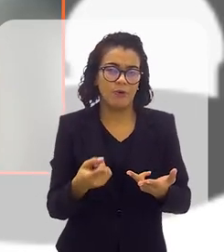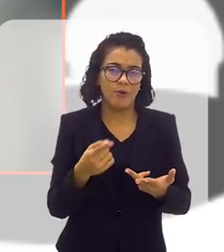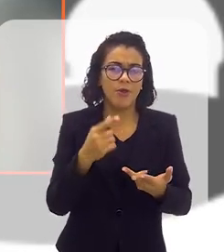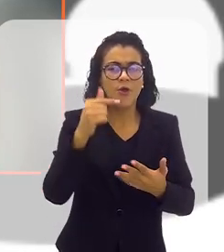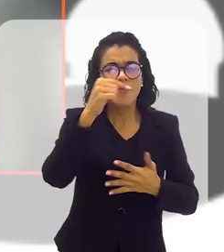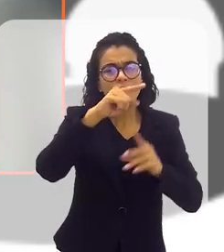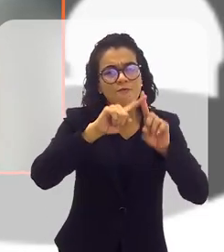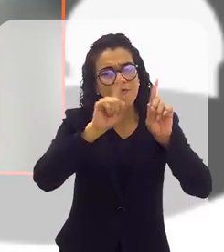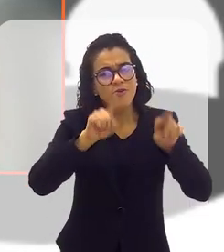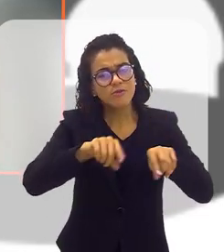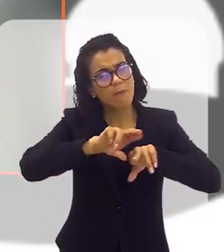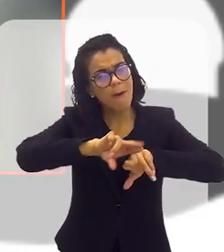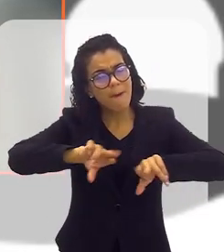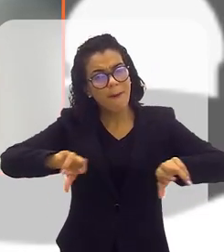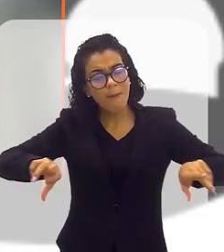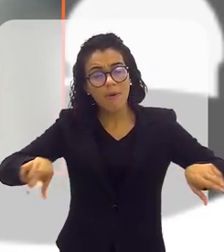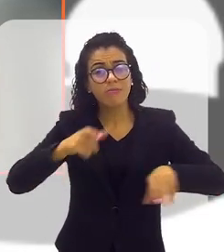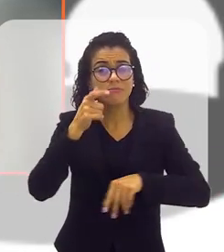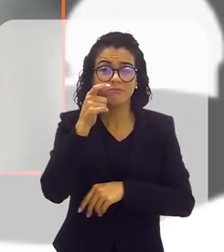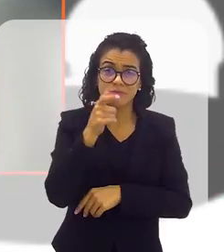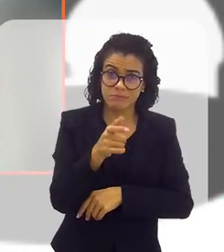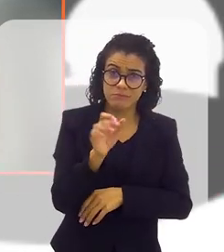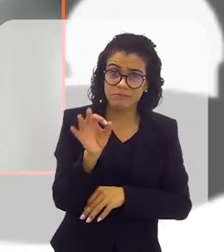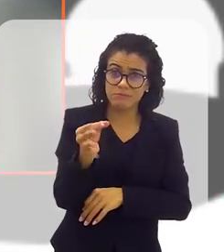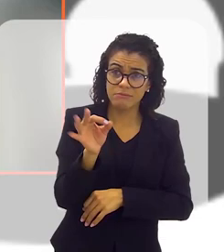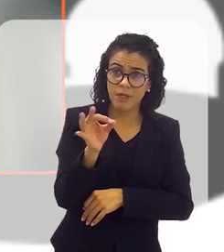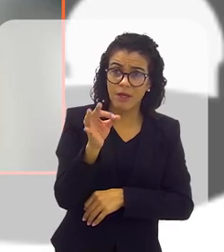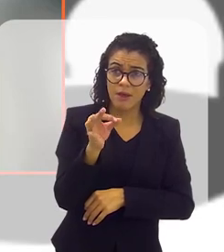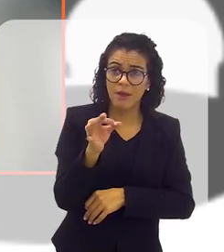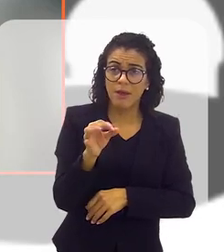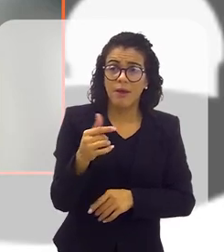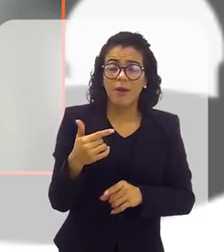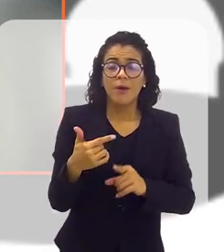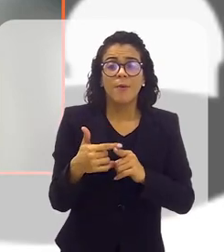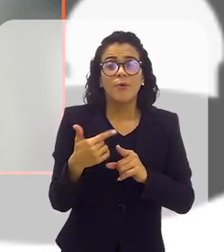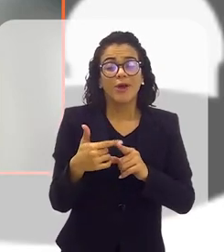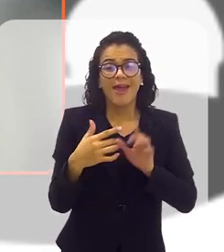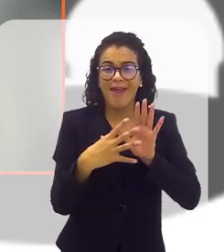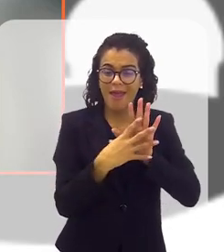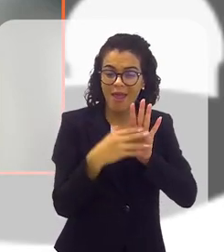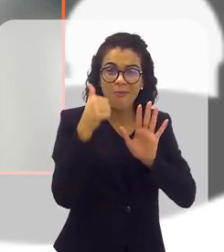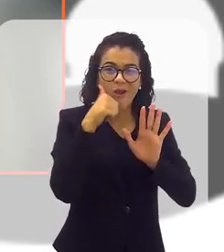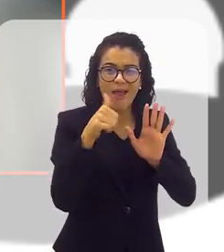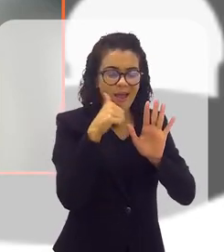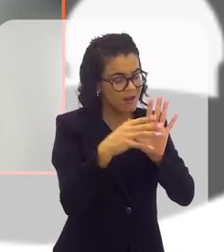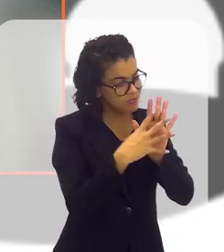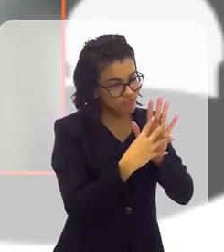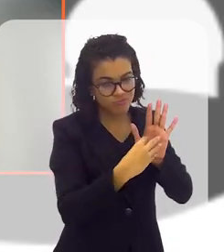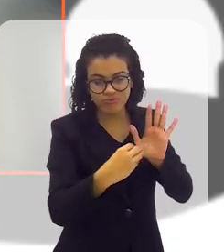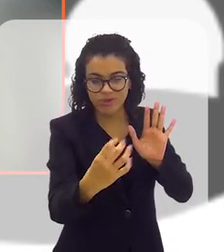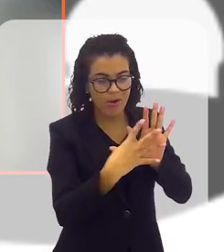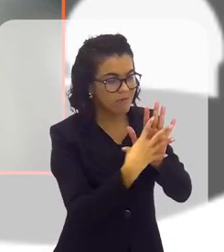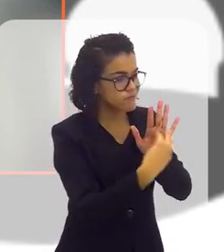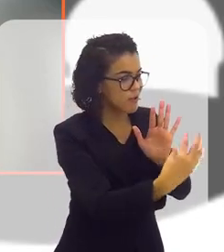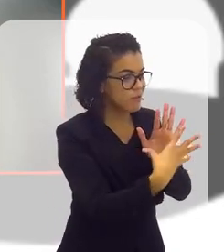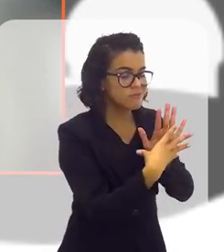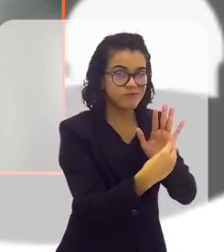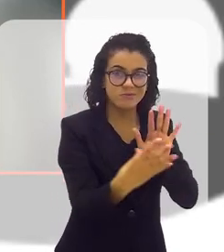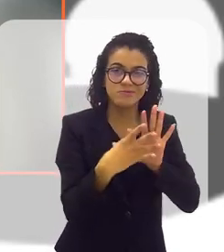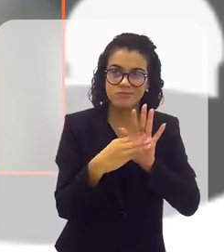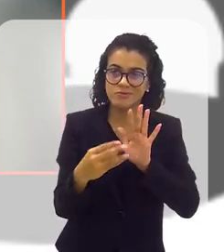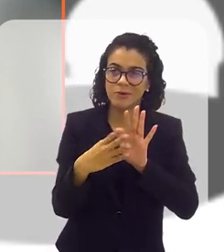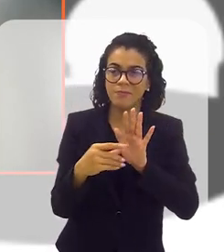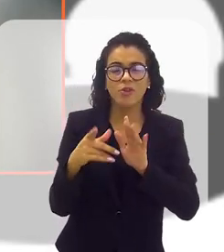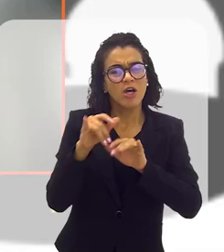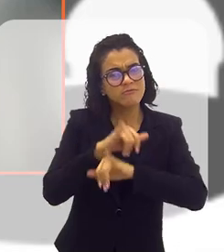diretoria, e isso é muito interessante, né, porque você inspira também. A gente tem